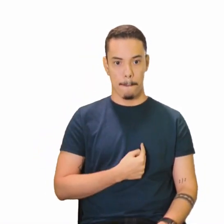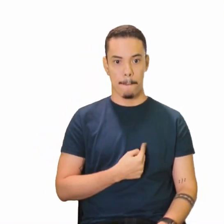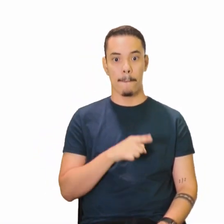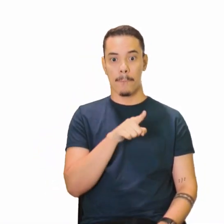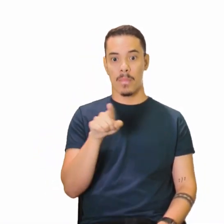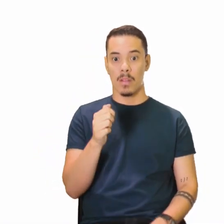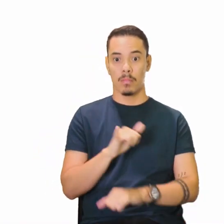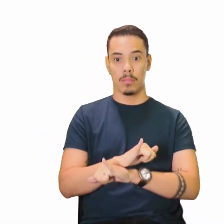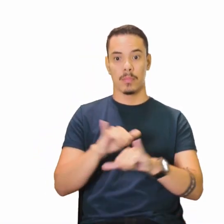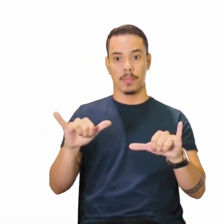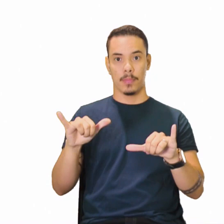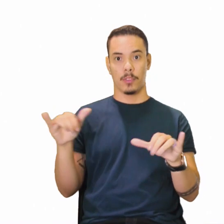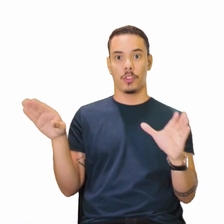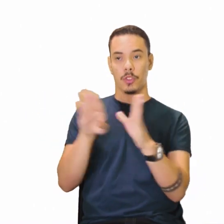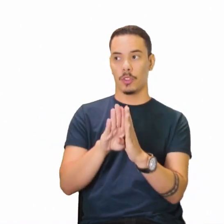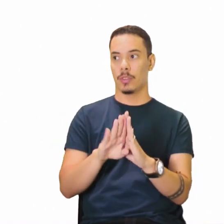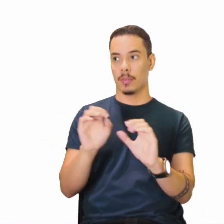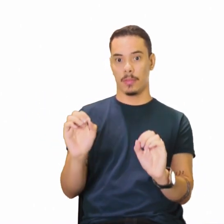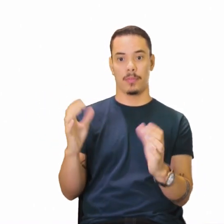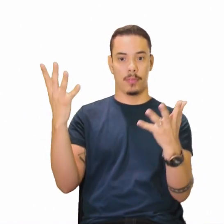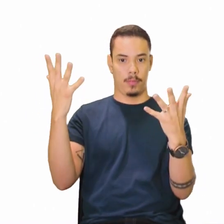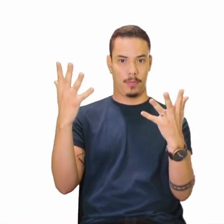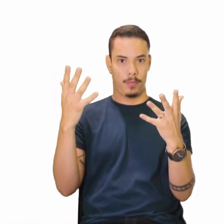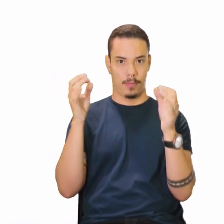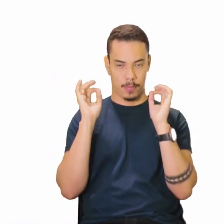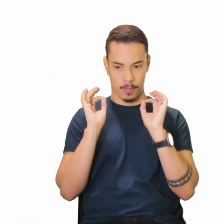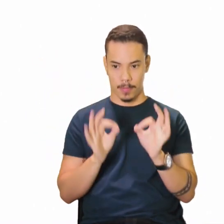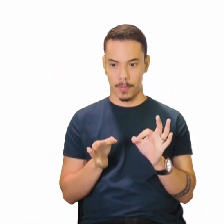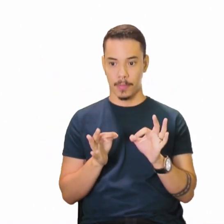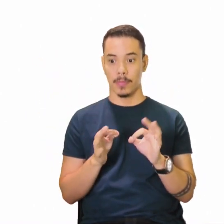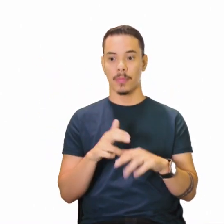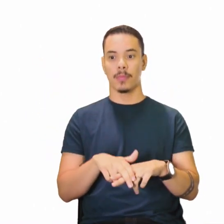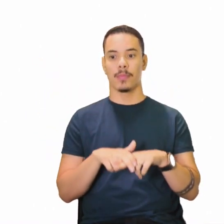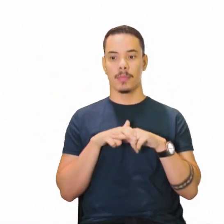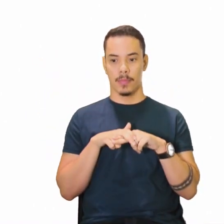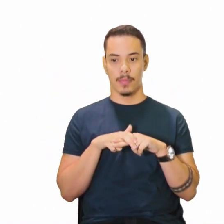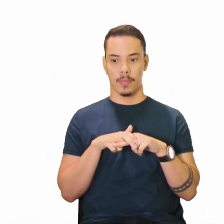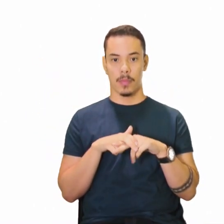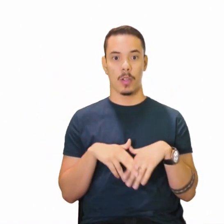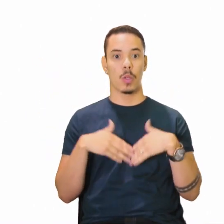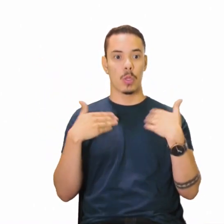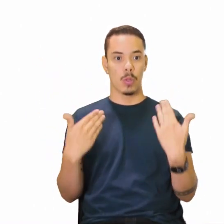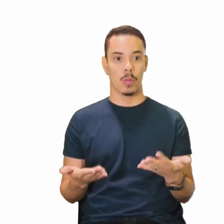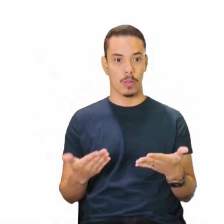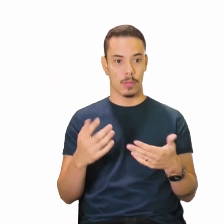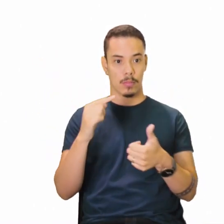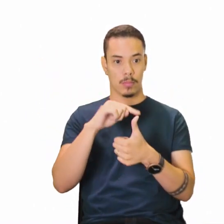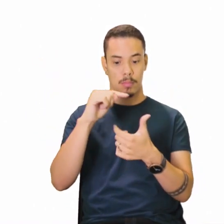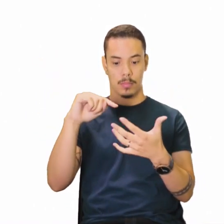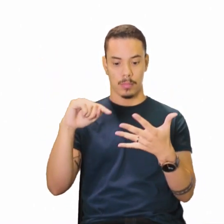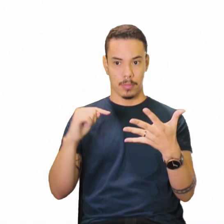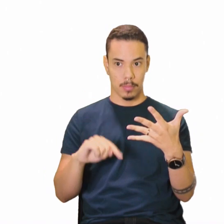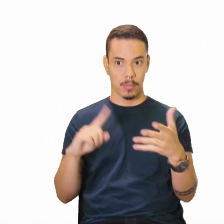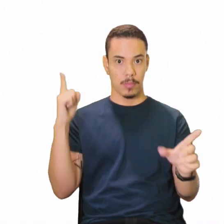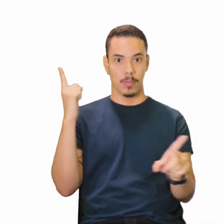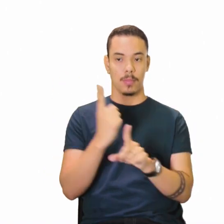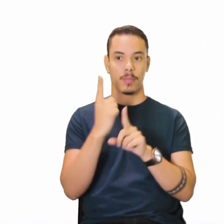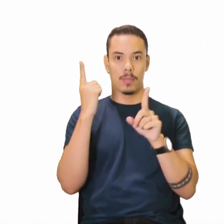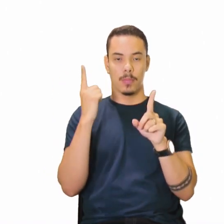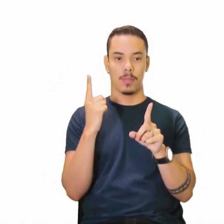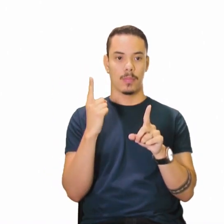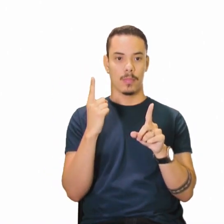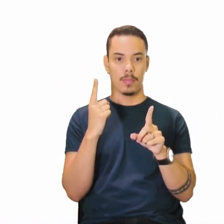deveria dizer-lhe ao chegar da festa. Bom, em qual das alternativas